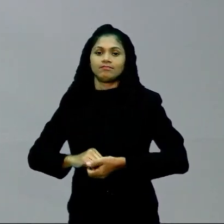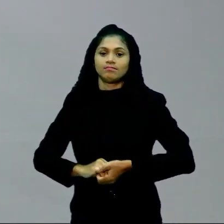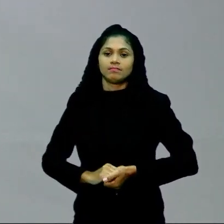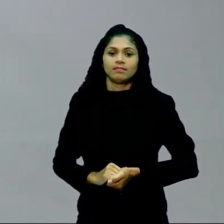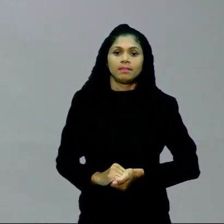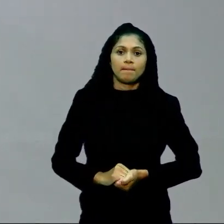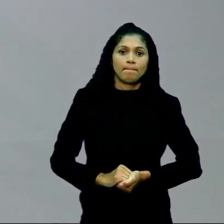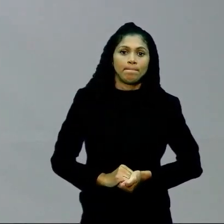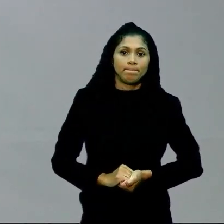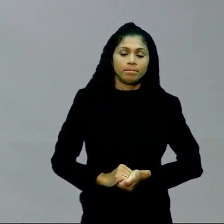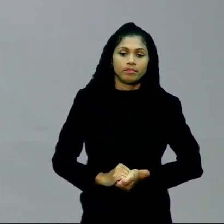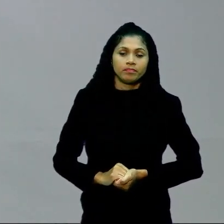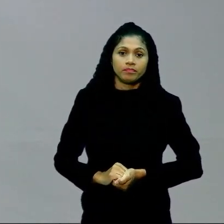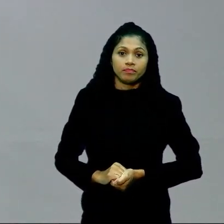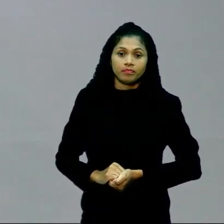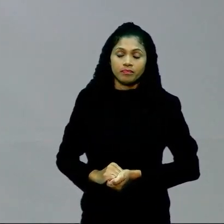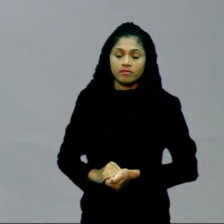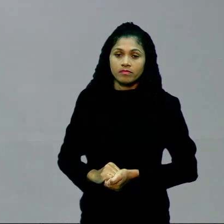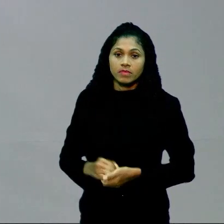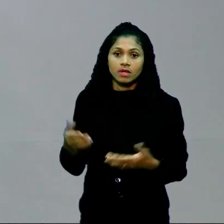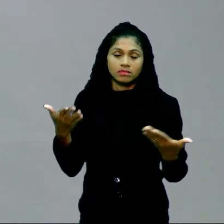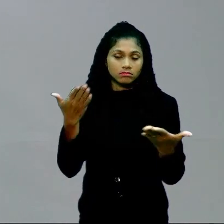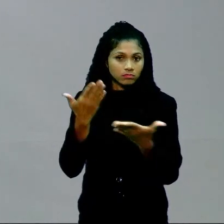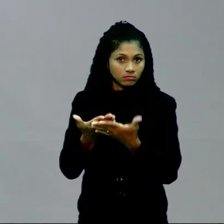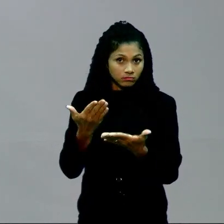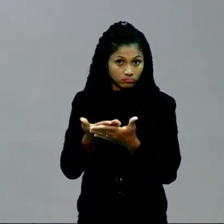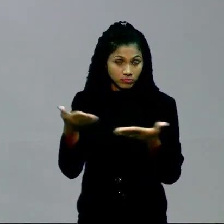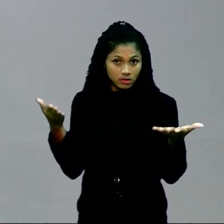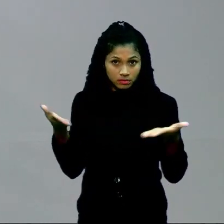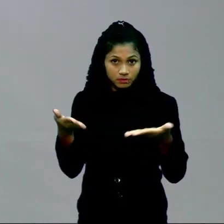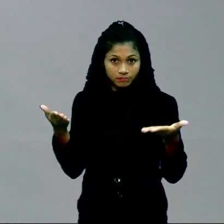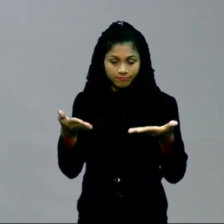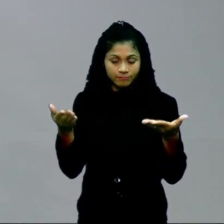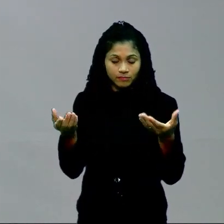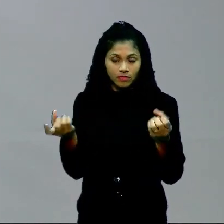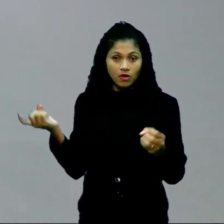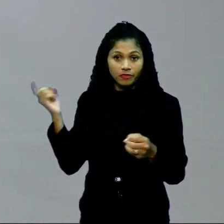bem? Pessoal, essa foi a nossa aula de hoje.